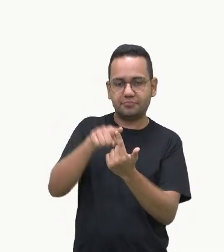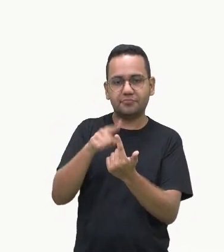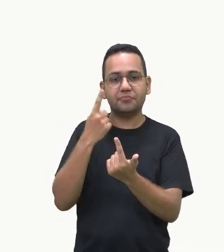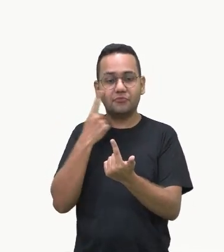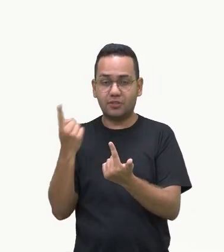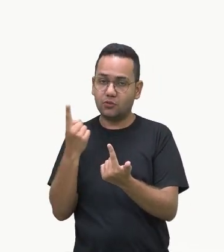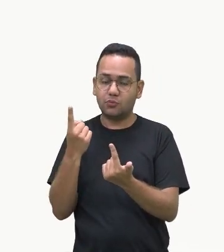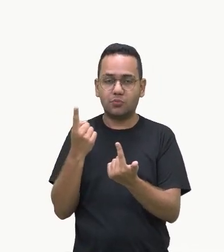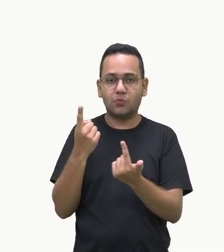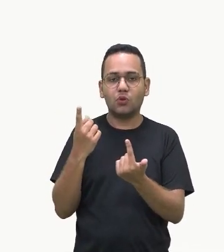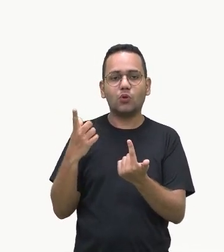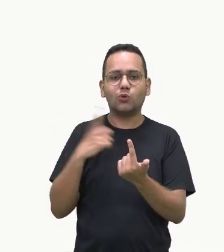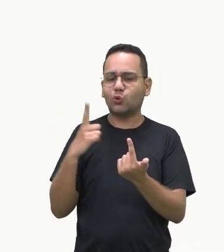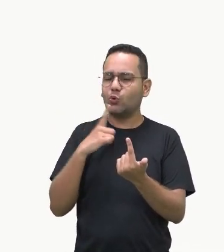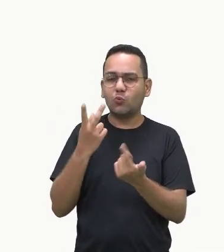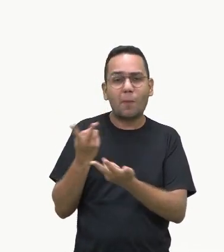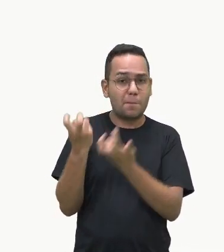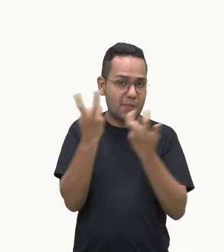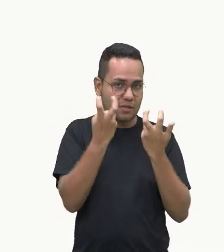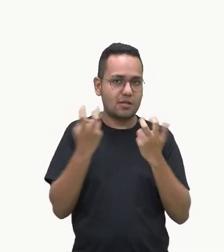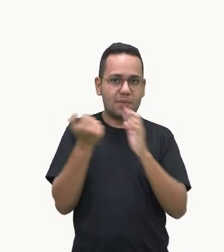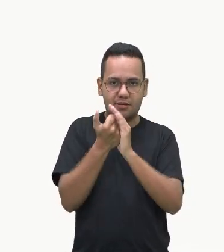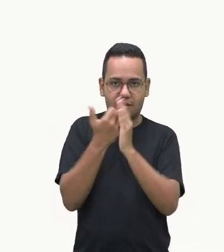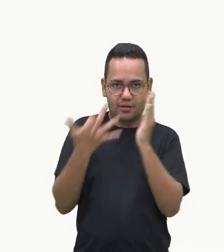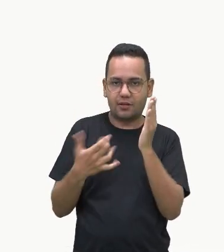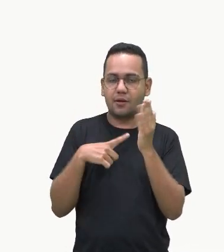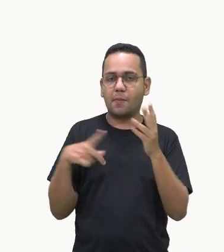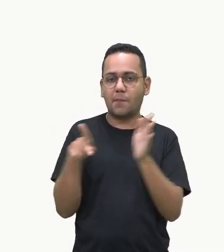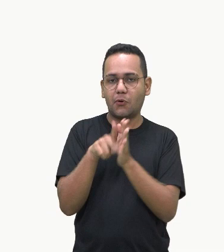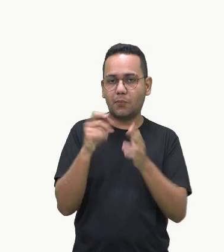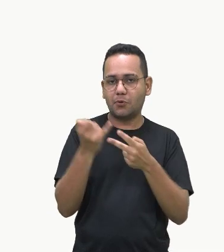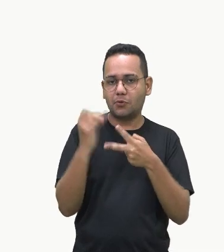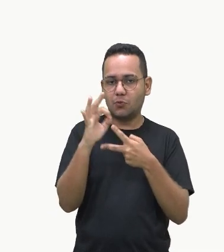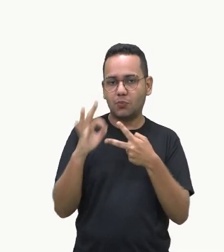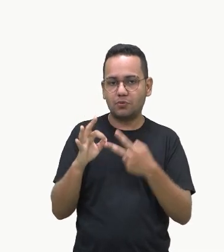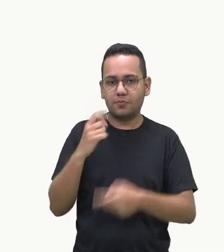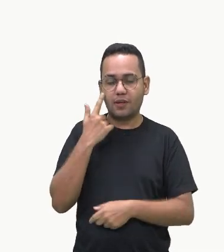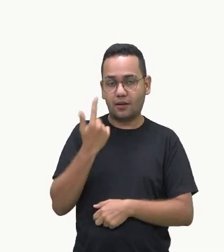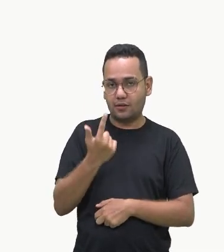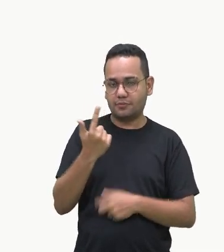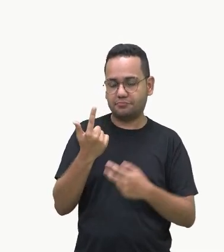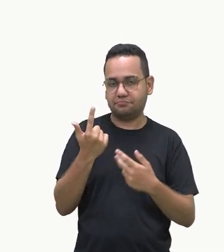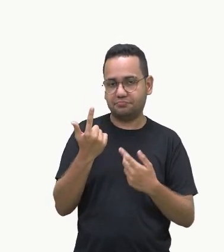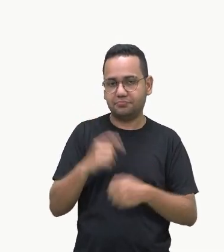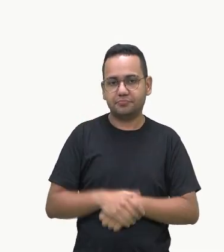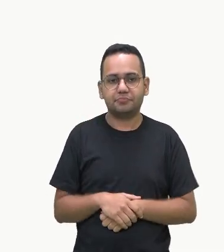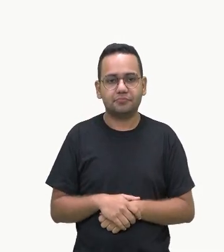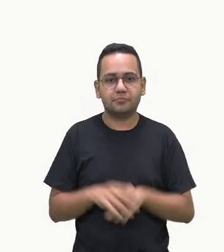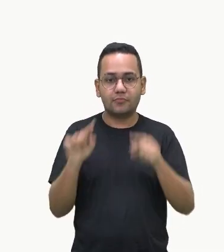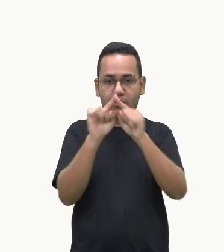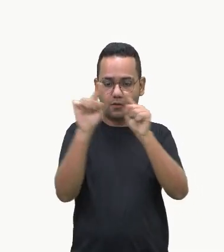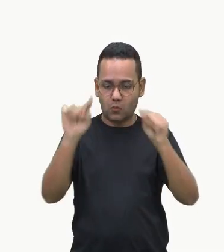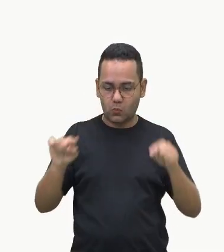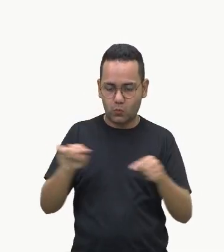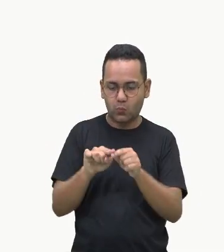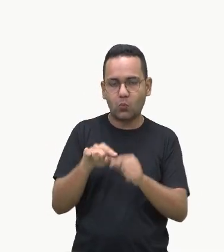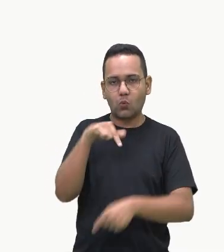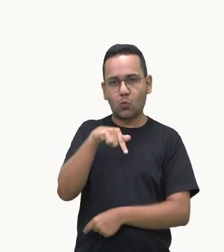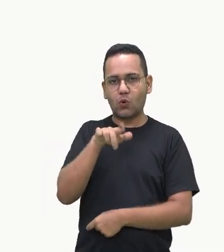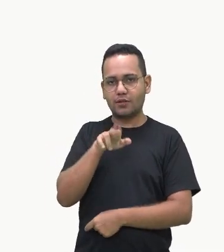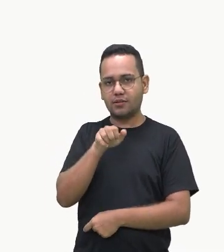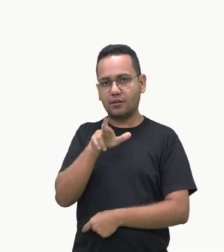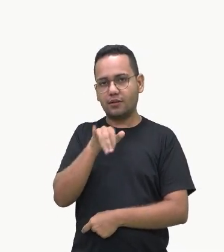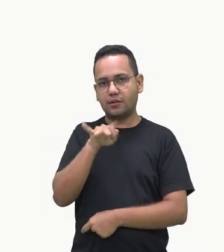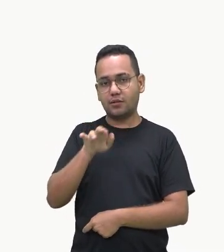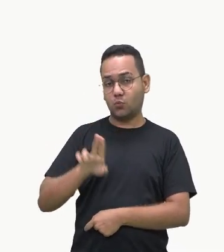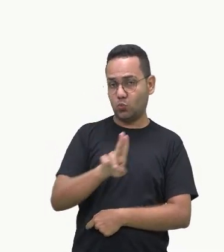os elementos de um polígono. Esse que eu destaquei aí para você é um quadrilátero, tem 4 lados. O destaque aí em azul